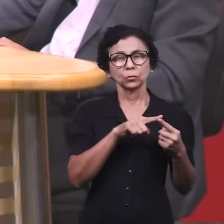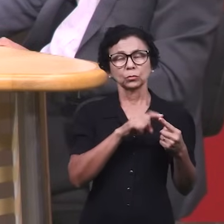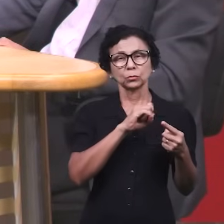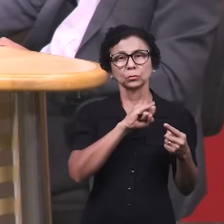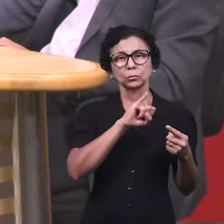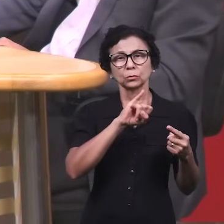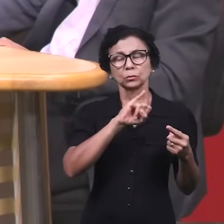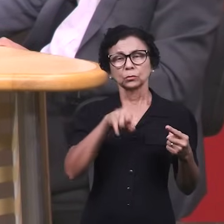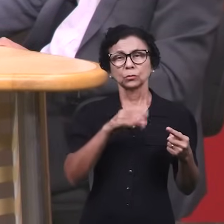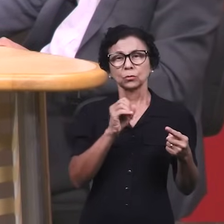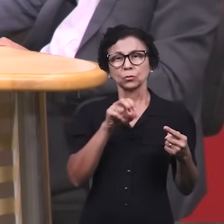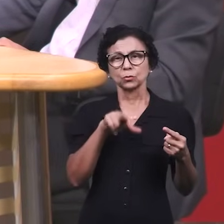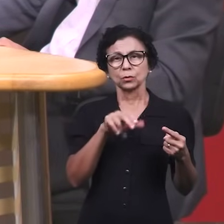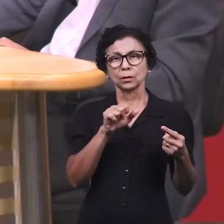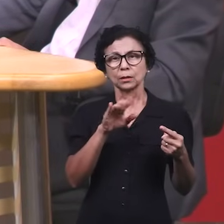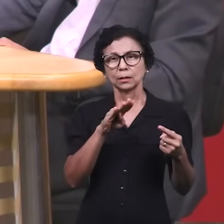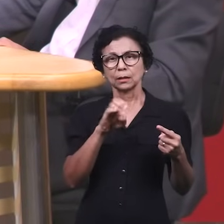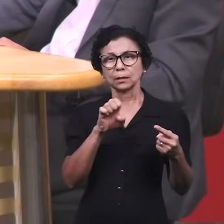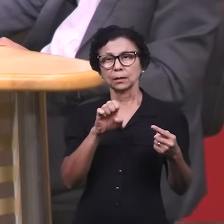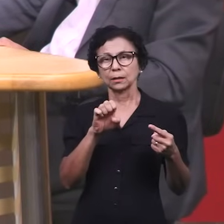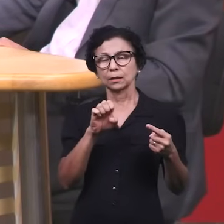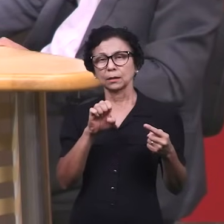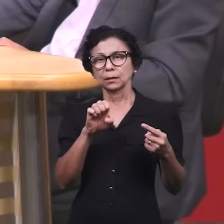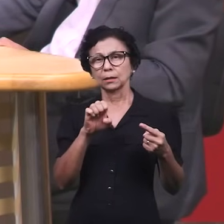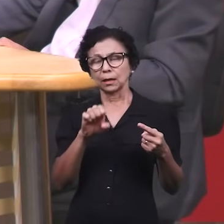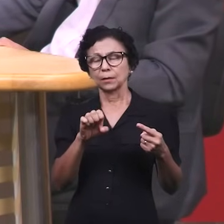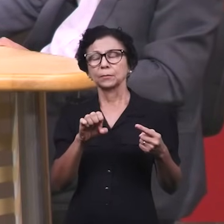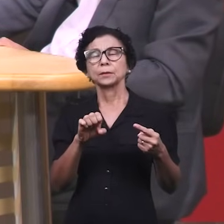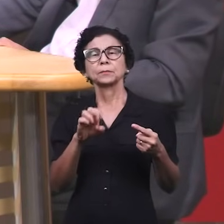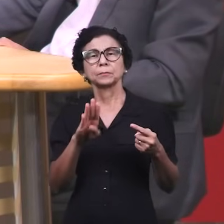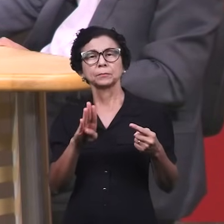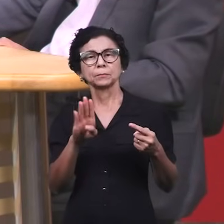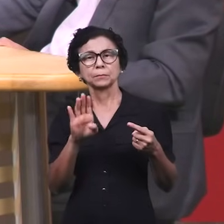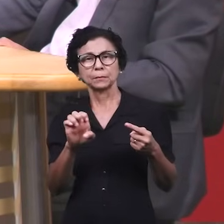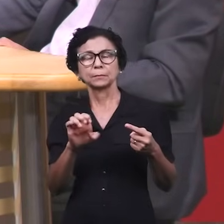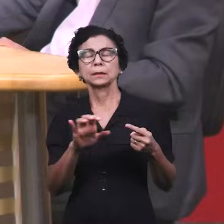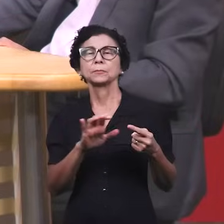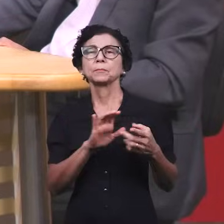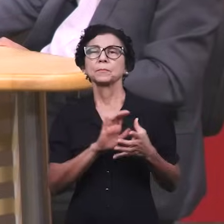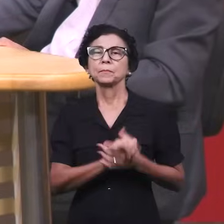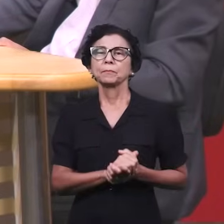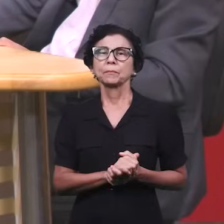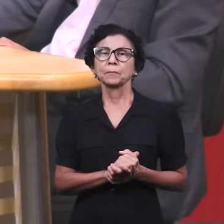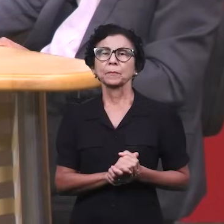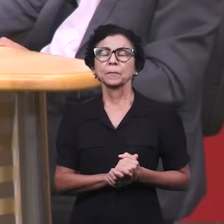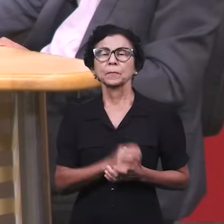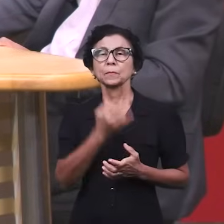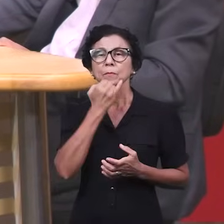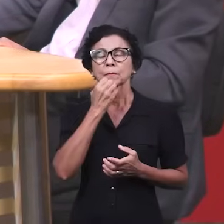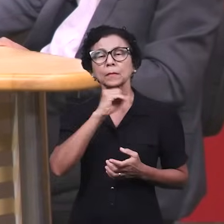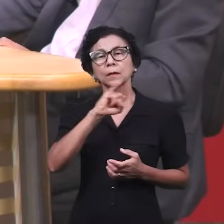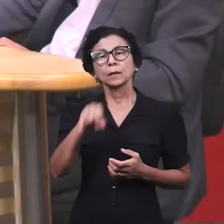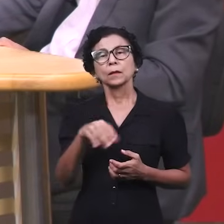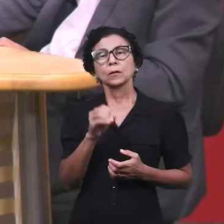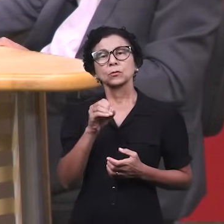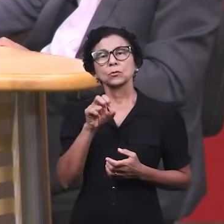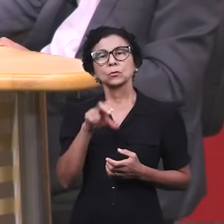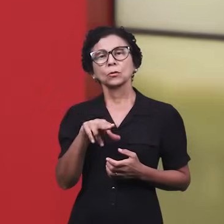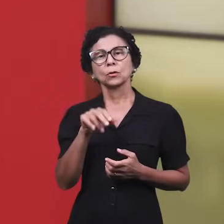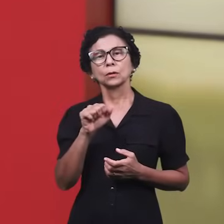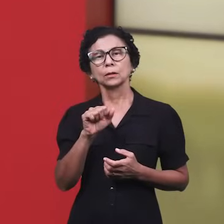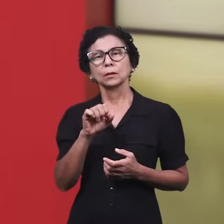transmissão foi feita Que coisa linda que coisa maravilhosa sim Fernando eu ia chamar atenção isso aqui porque a